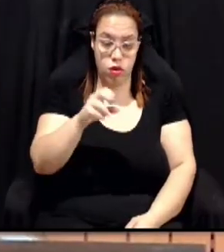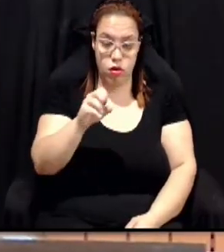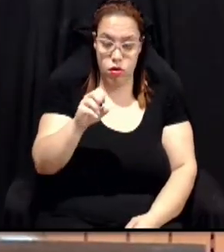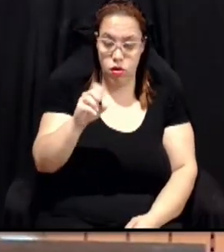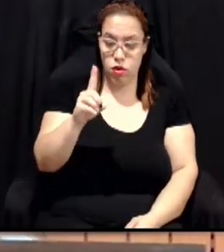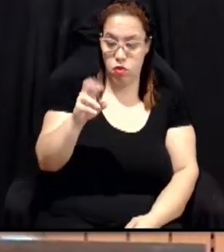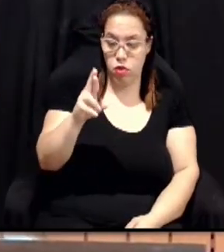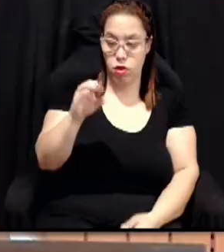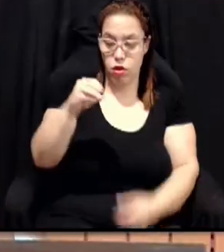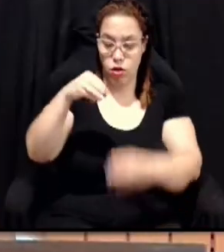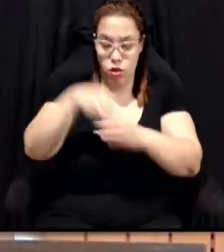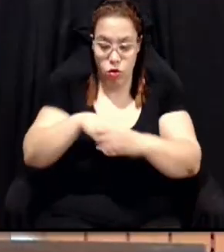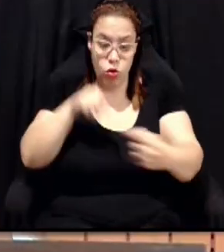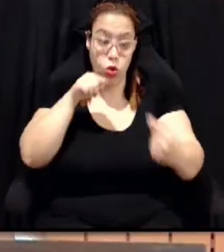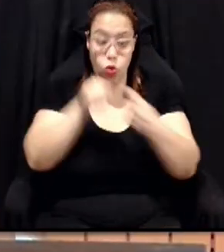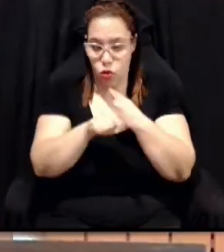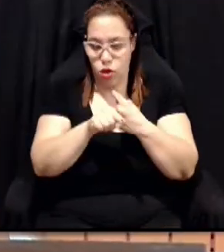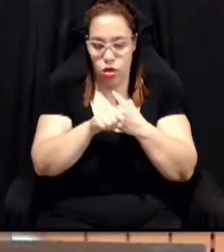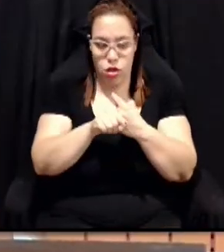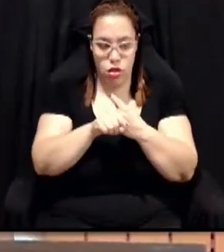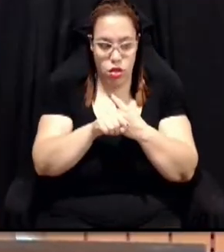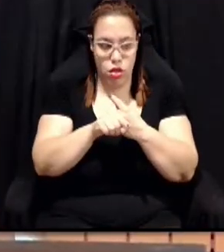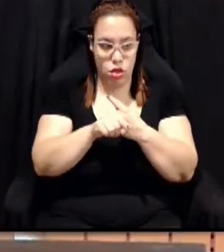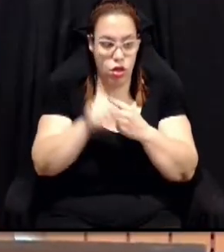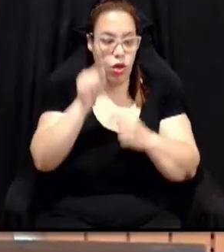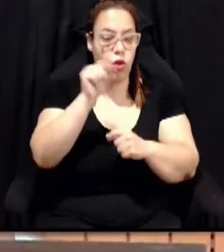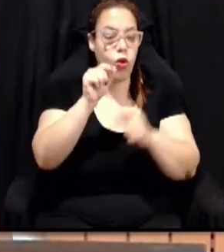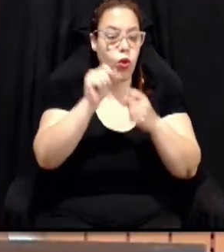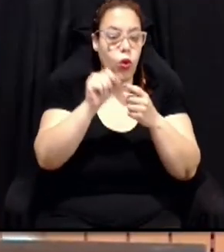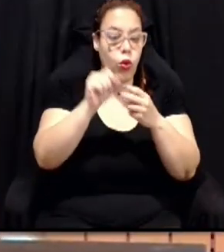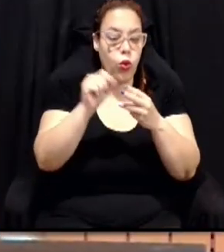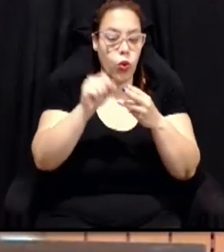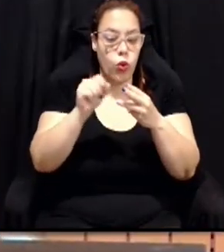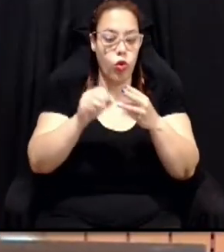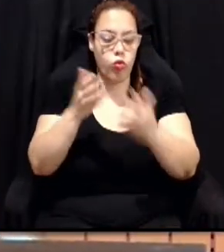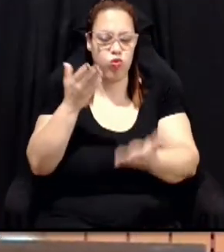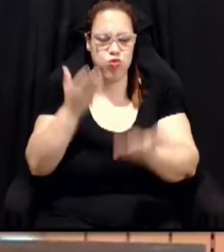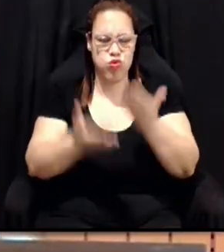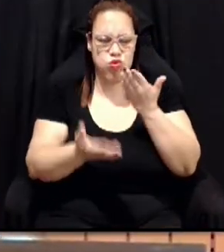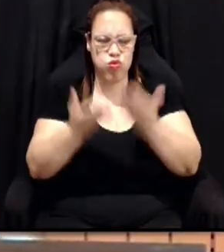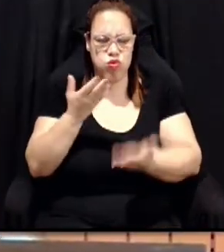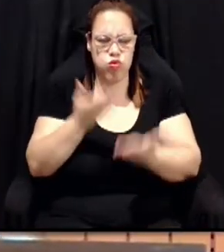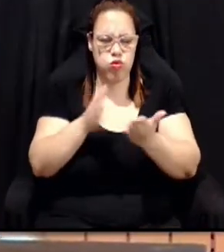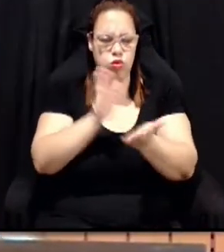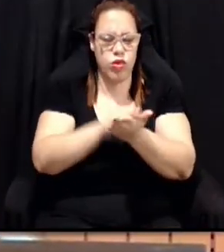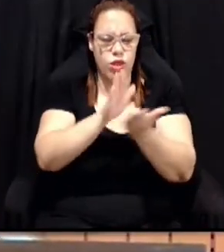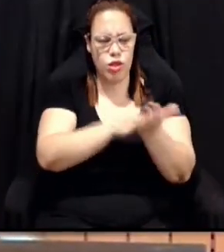desse projeto e apontava que isso ia gerar desequilíbrio nas contas do Camprev.